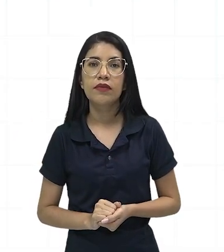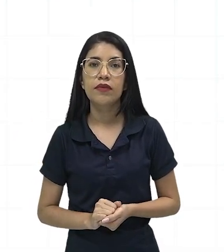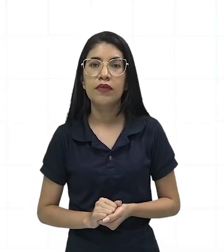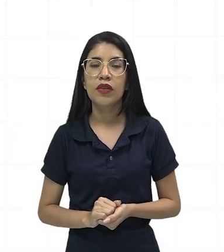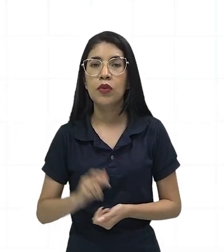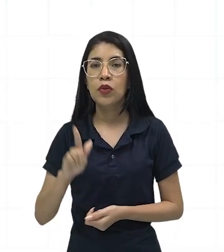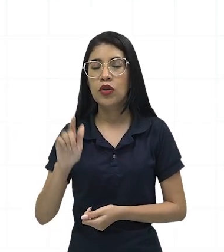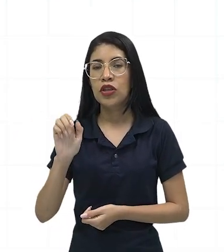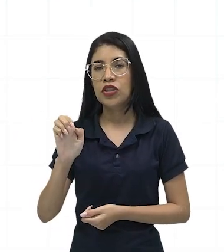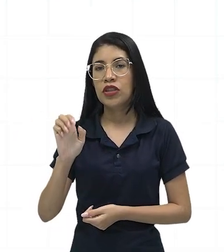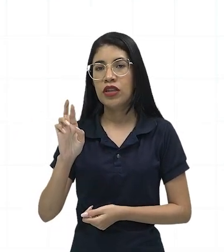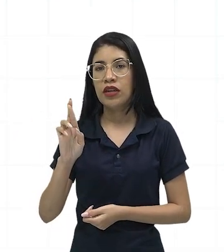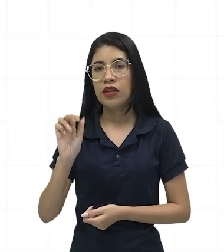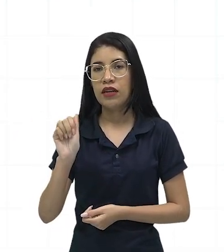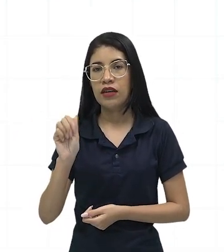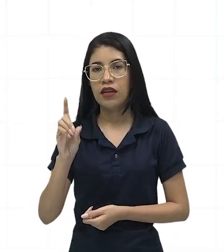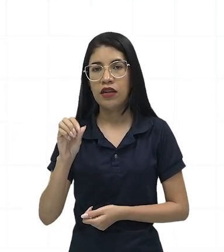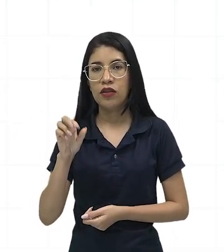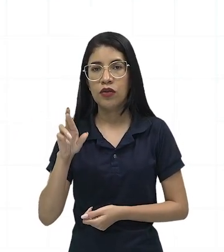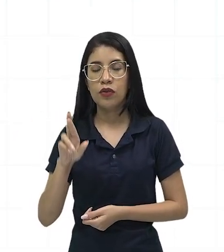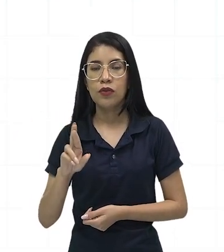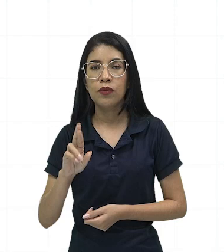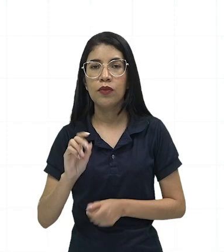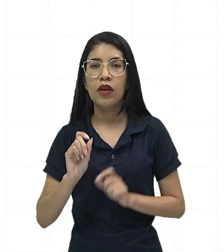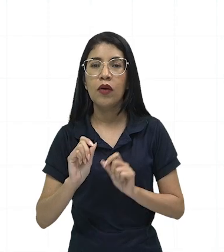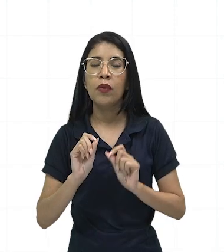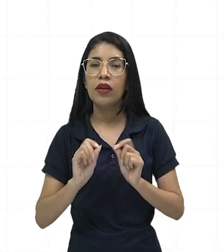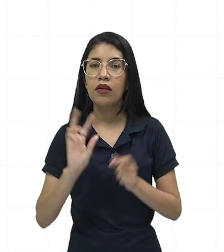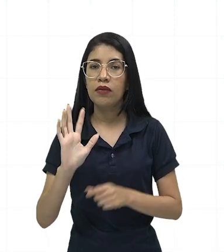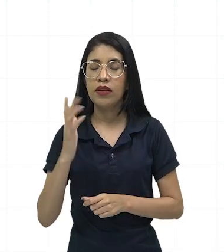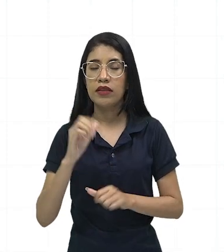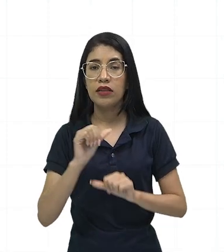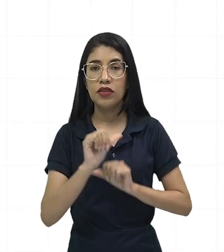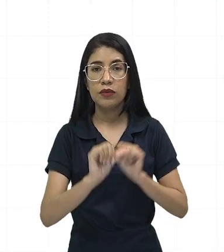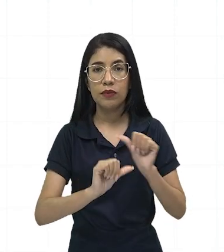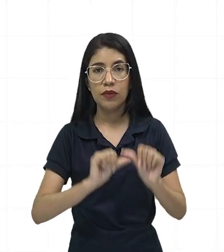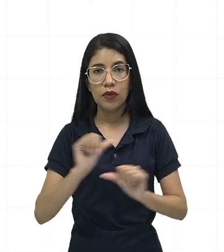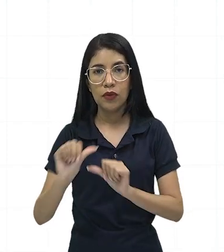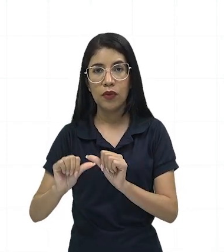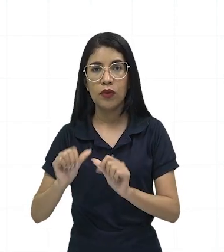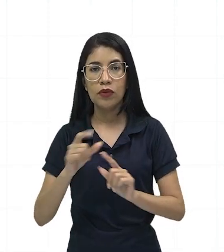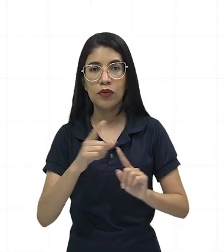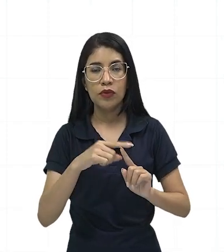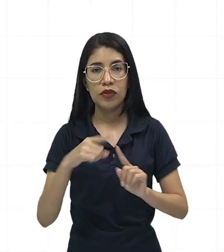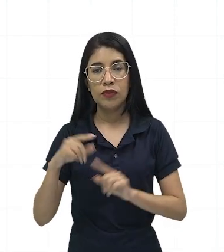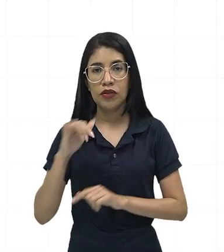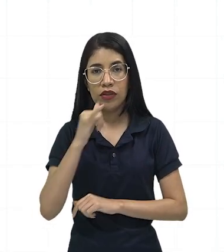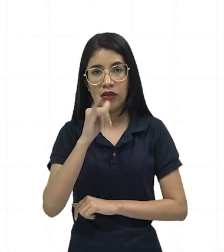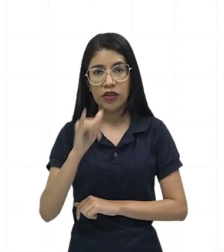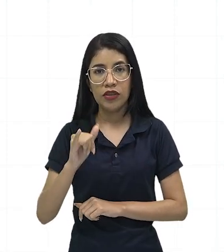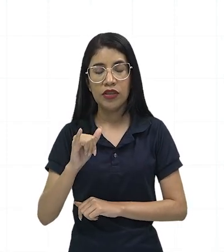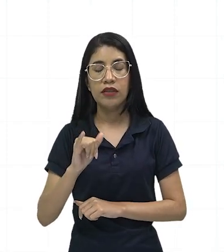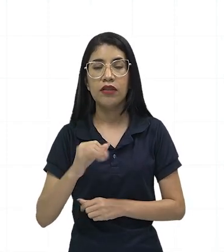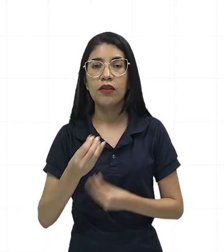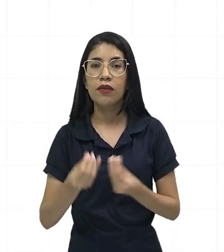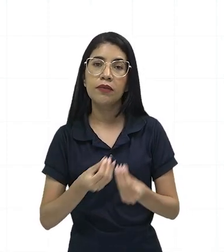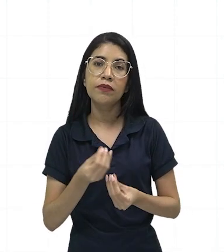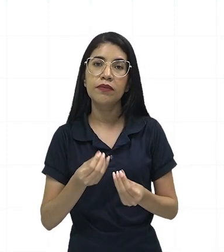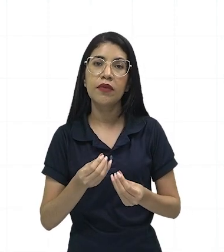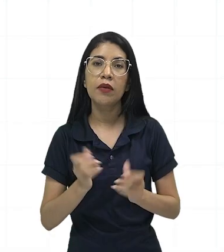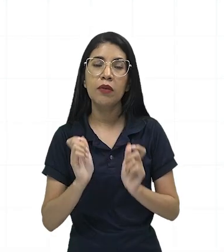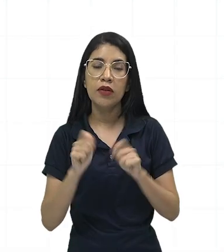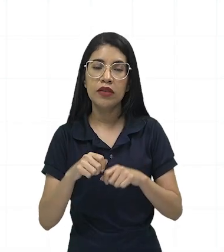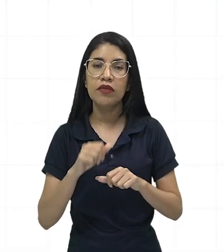geradores, né? Os geradores, eles transformam diversas formas de energia em energia